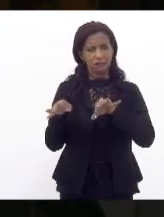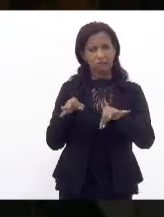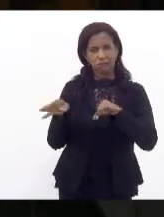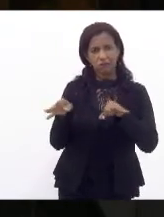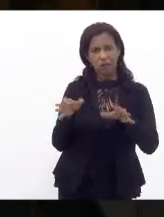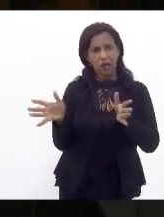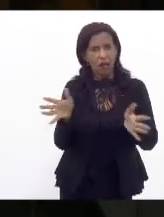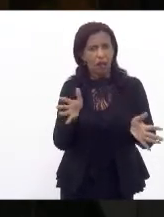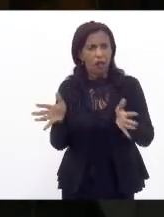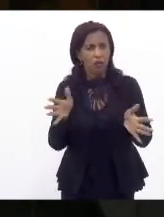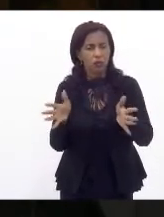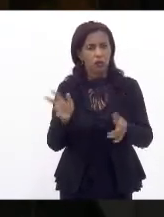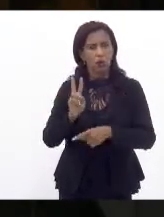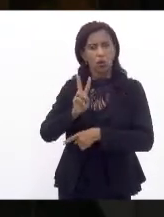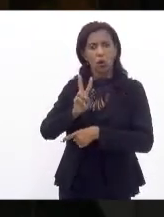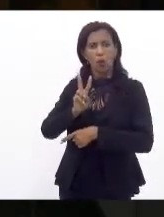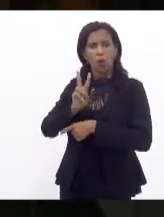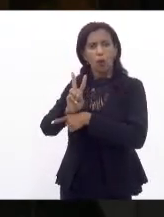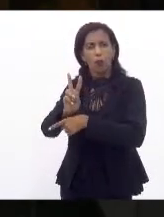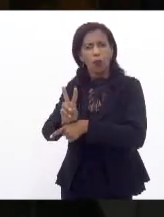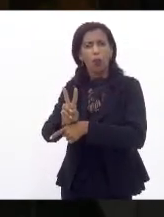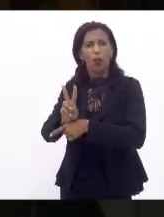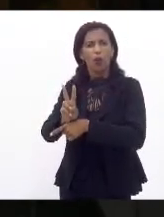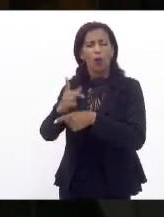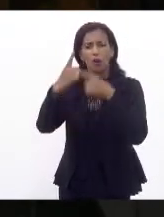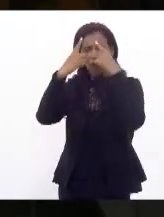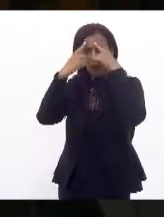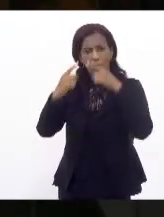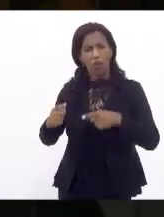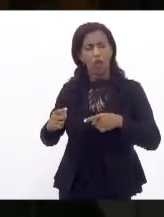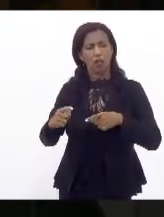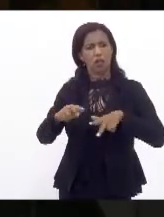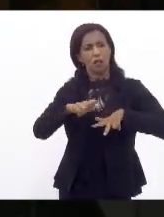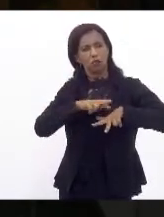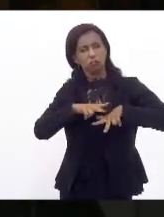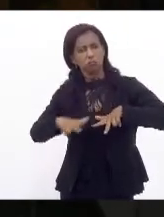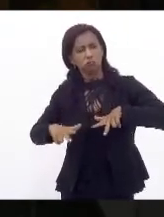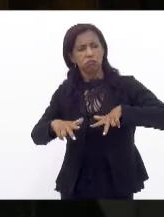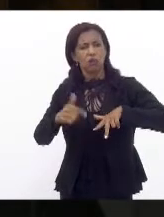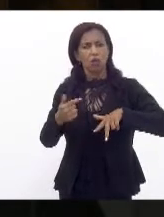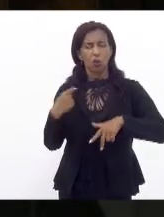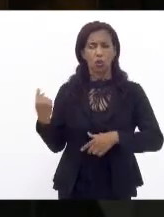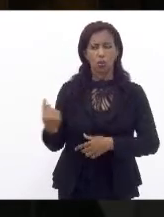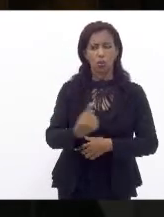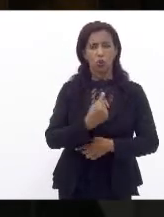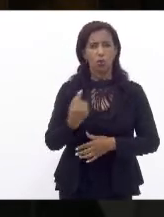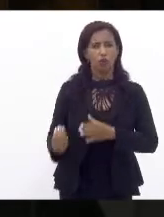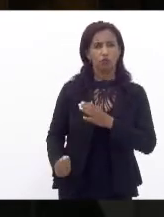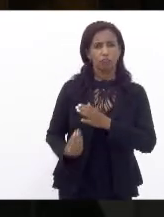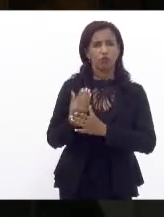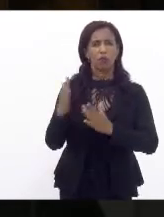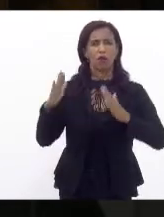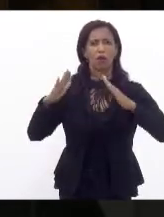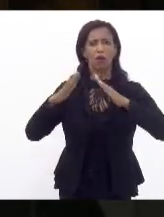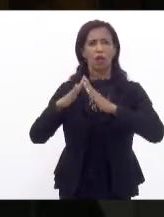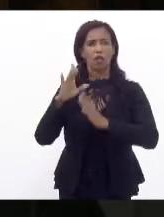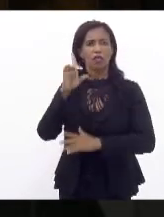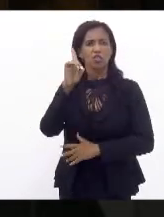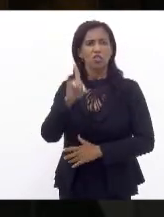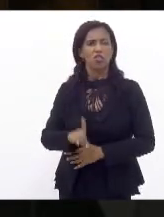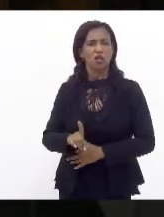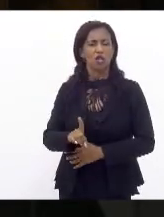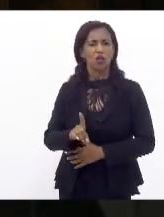de defesa e proteção às mulheres, à violência de gênero, nós criamos a Casa de Direito Daniela